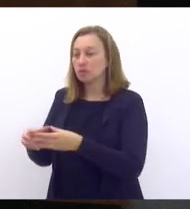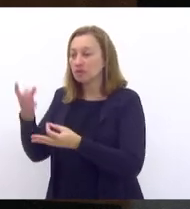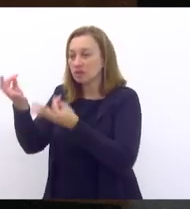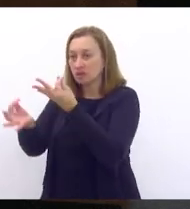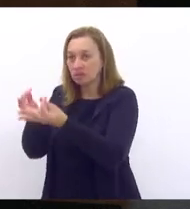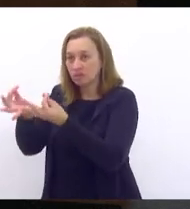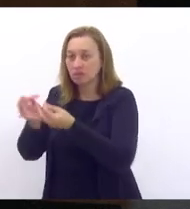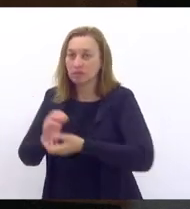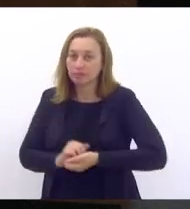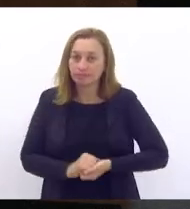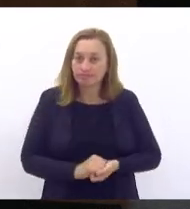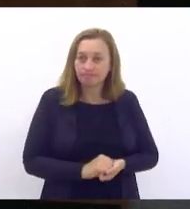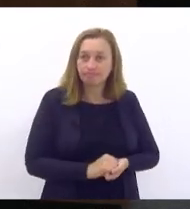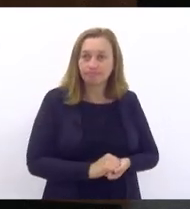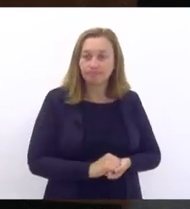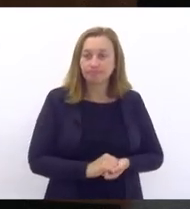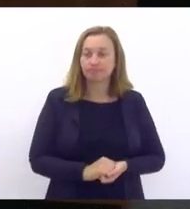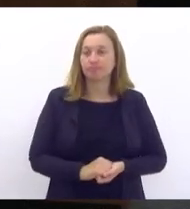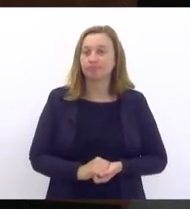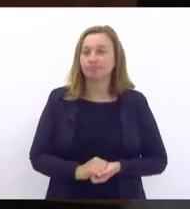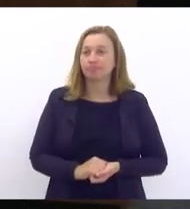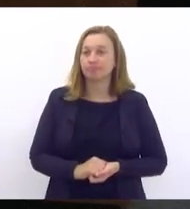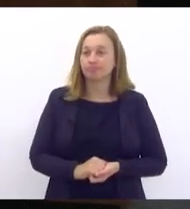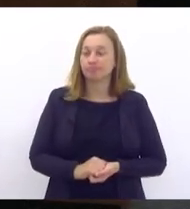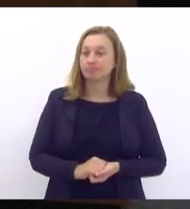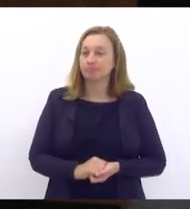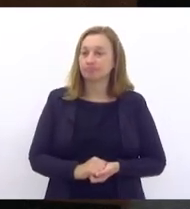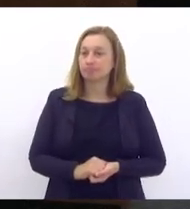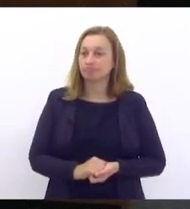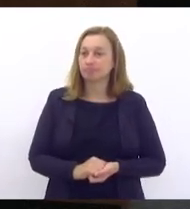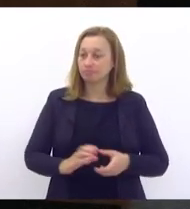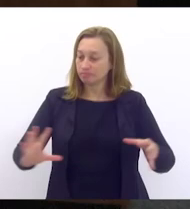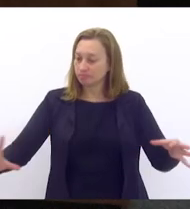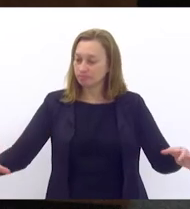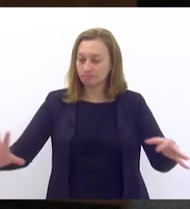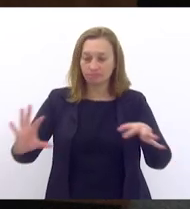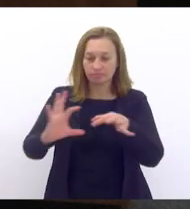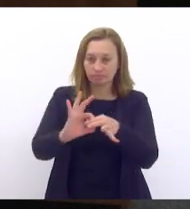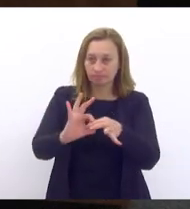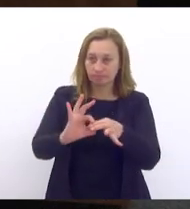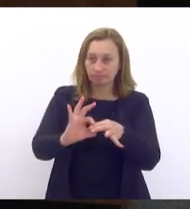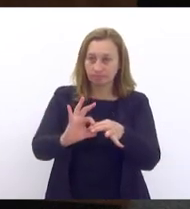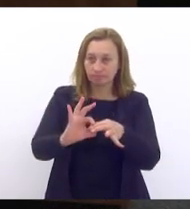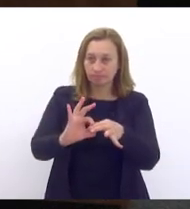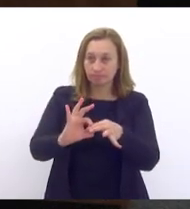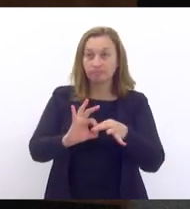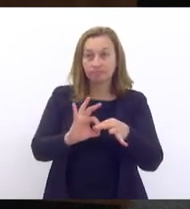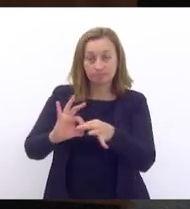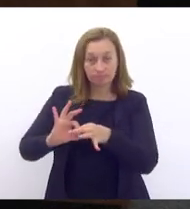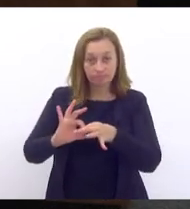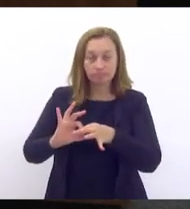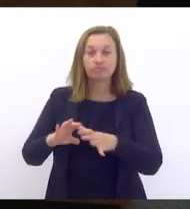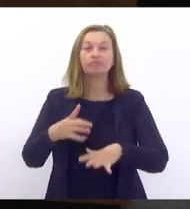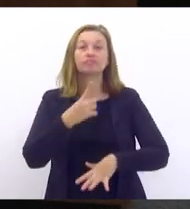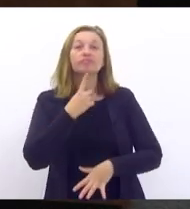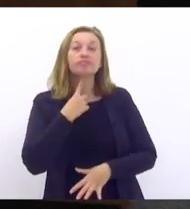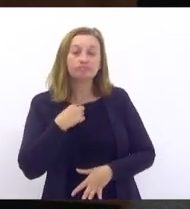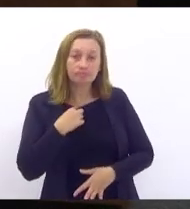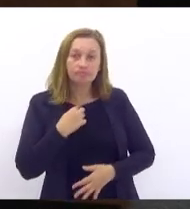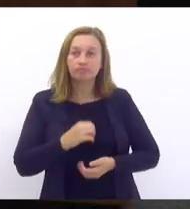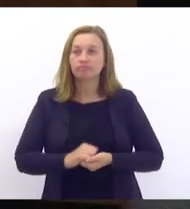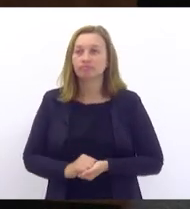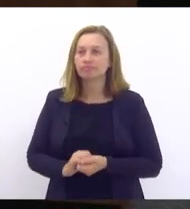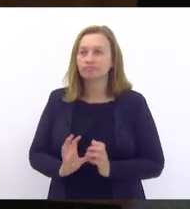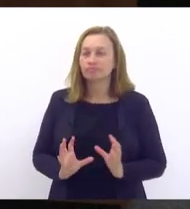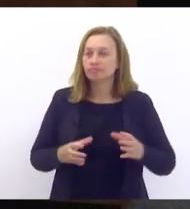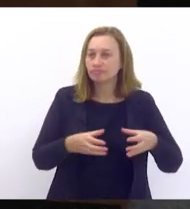terapêuticas. Eles seriam mutuamente complementares. É desejável que os